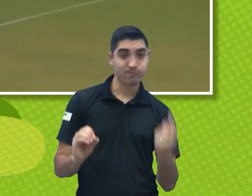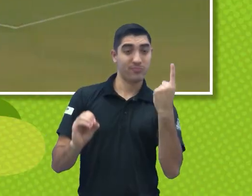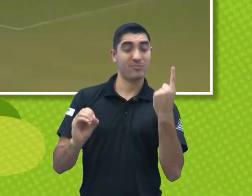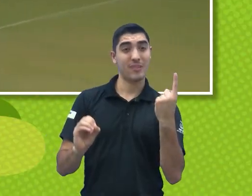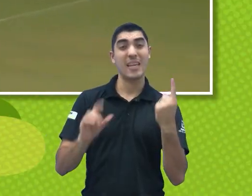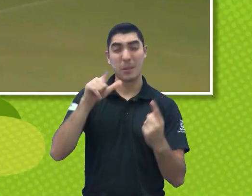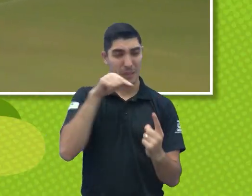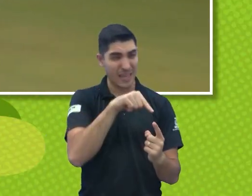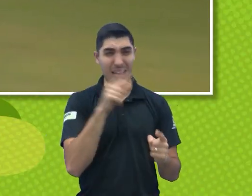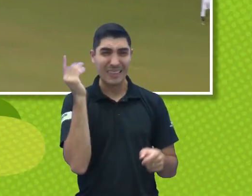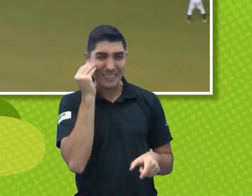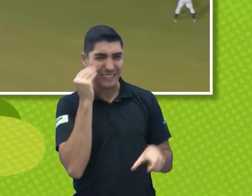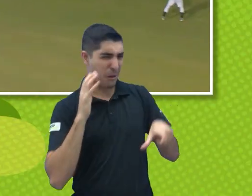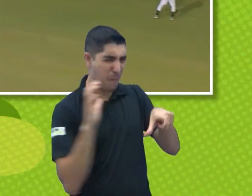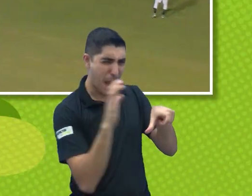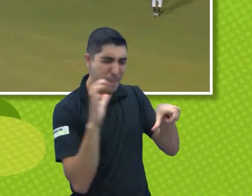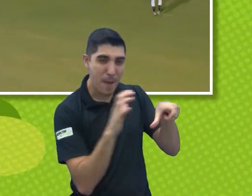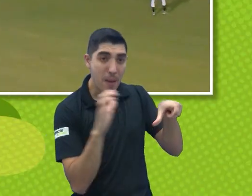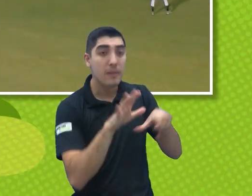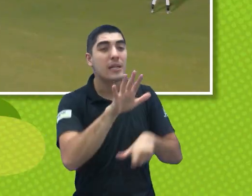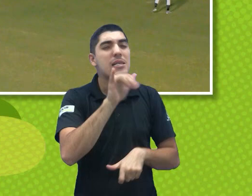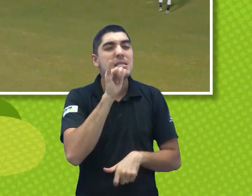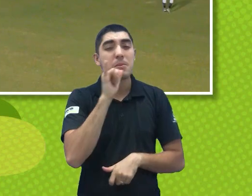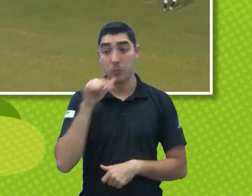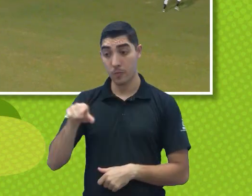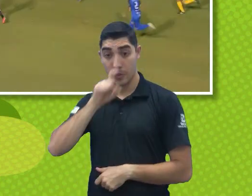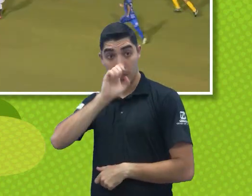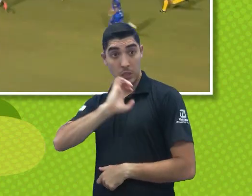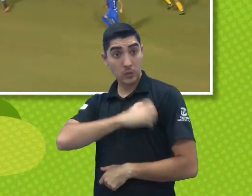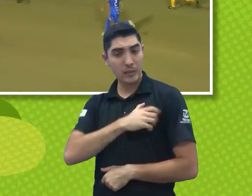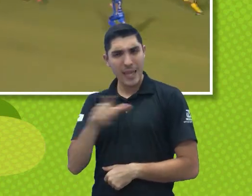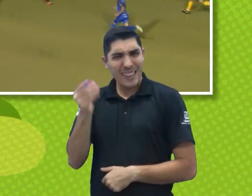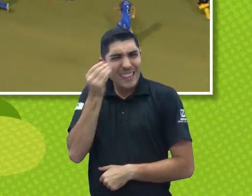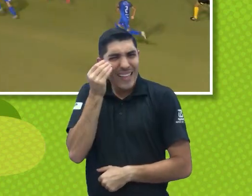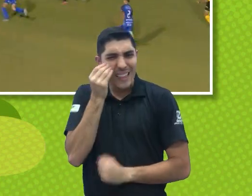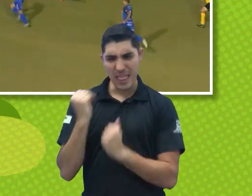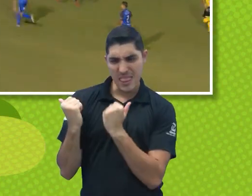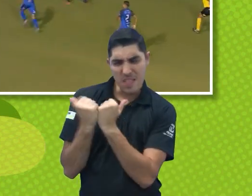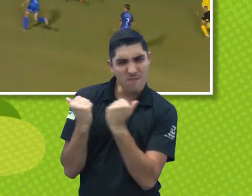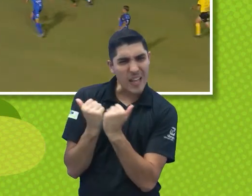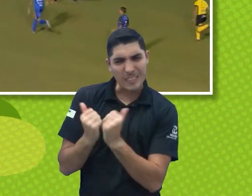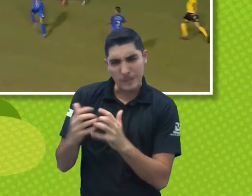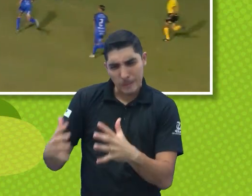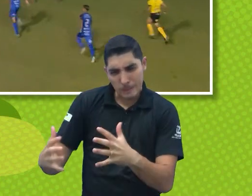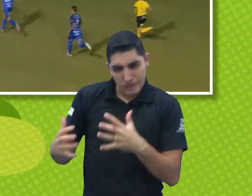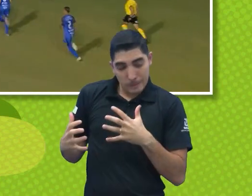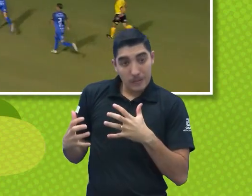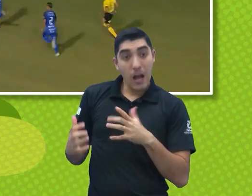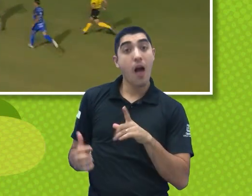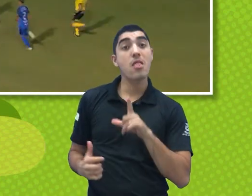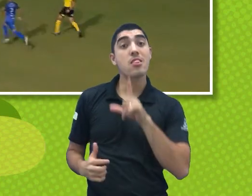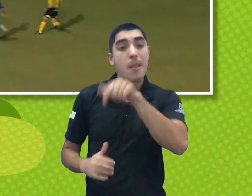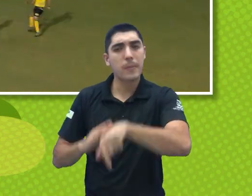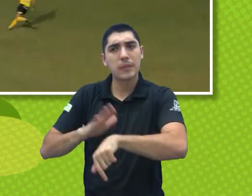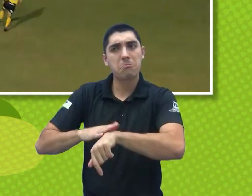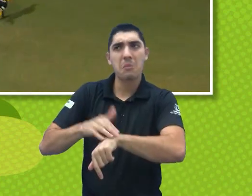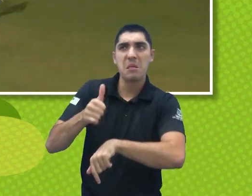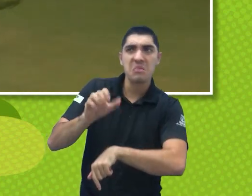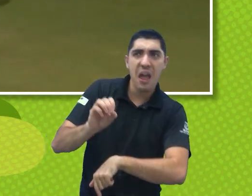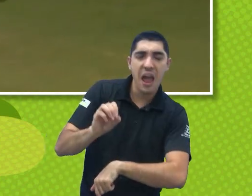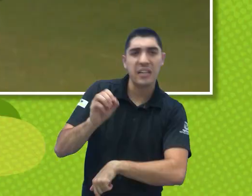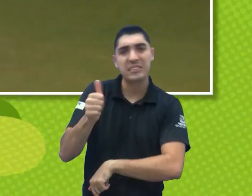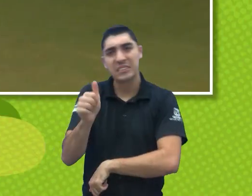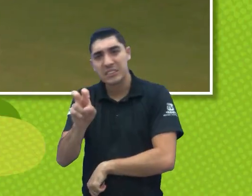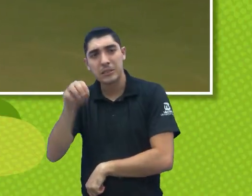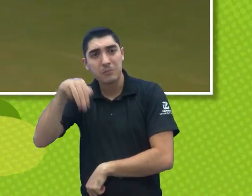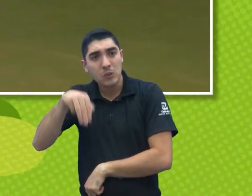tivesse segurado um pouco esses 5, 10 primeiros minutos que depois o jogo se estabilizou, talvez o resultado poderia ter sido diferente,